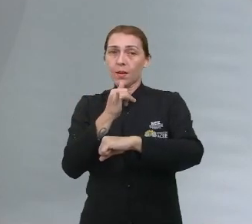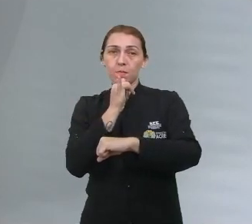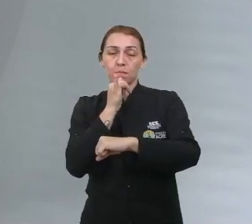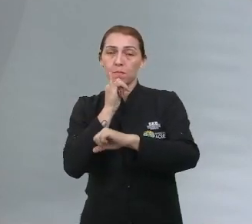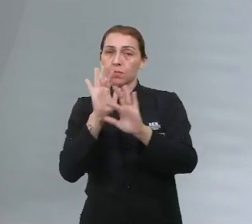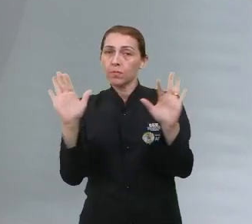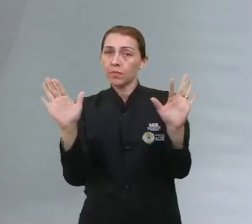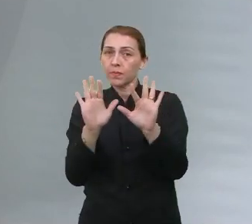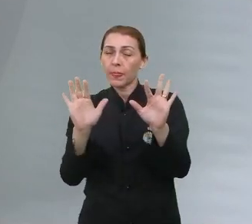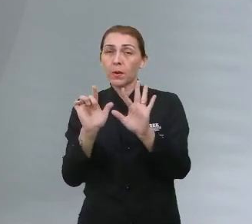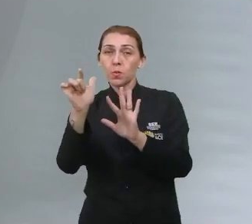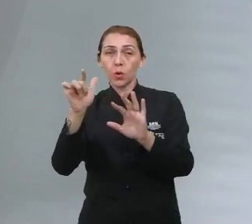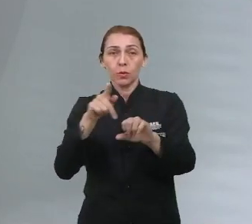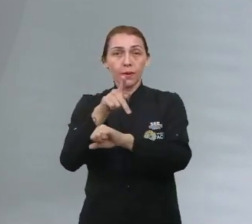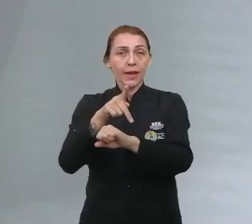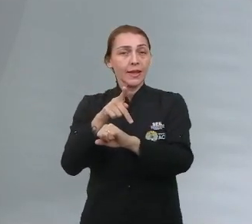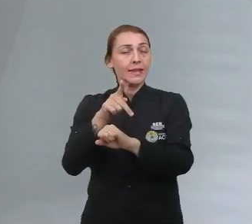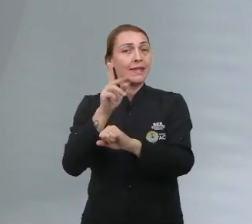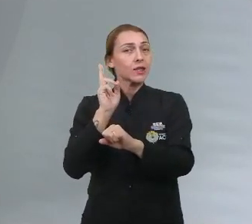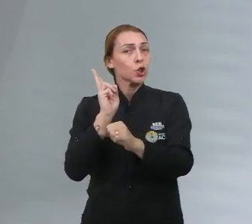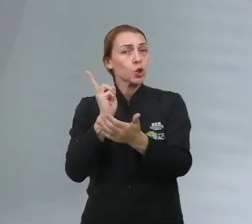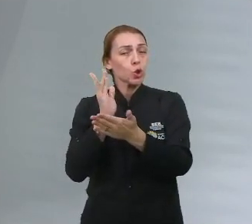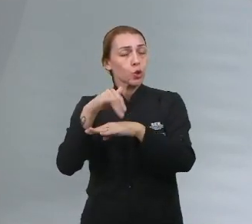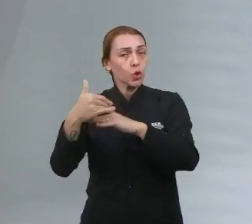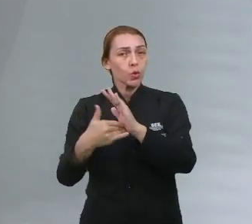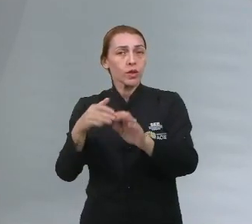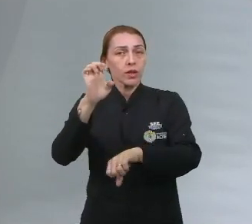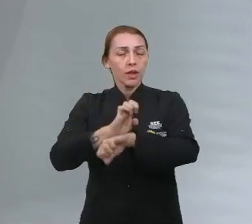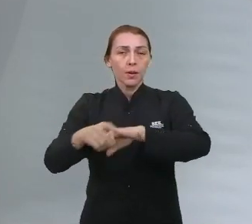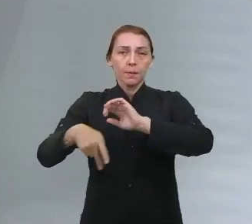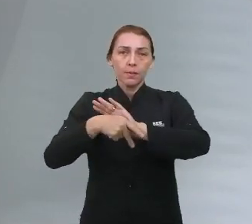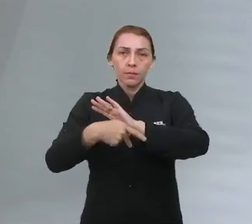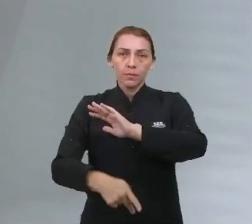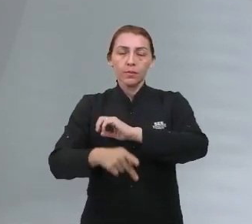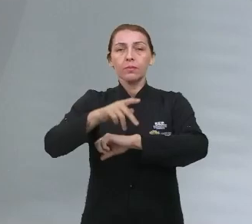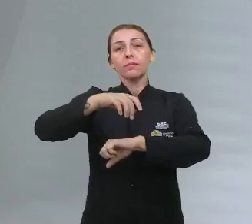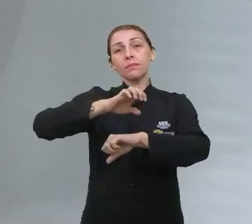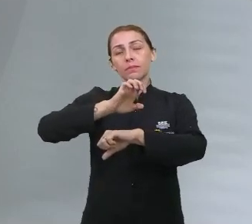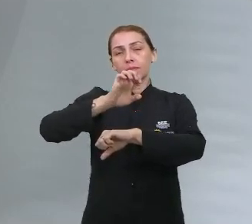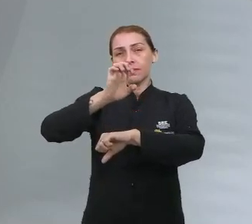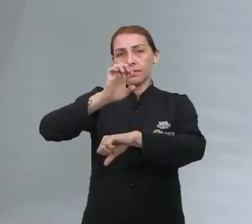exemplo, um outro país. Todos os estados estão aí dentro do